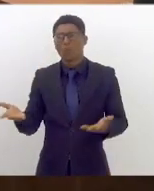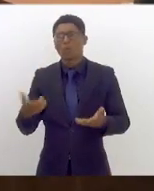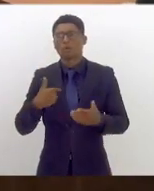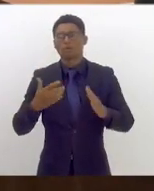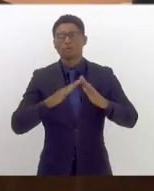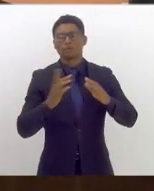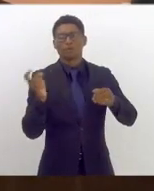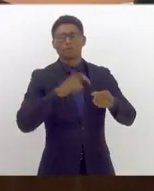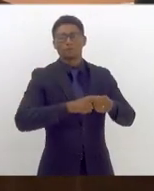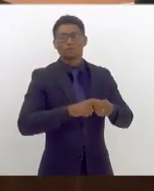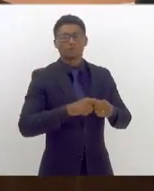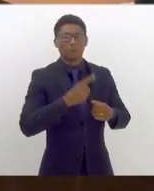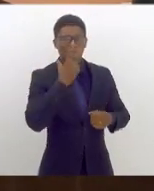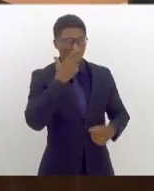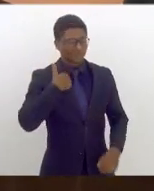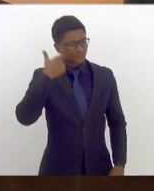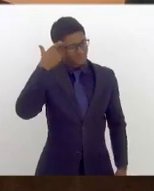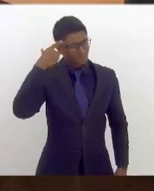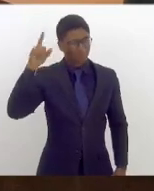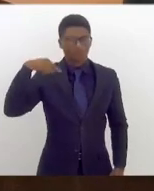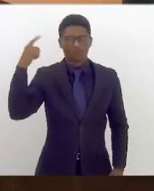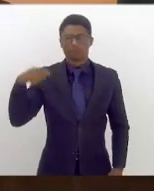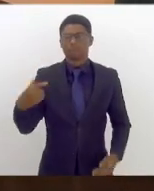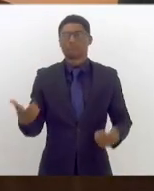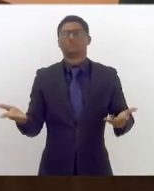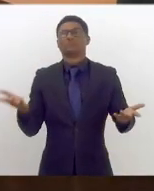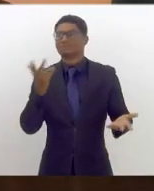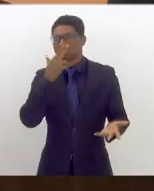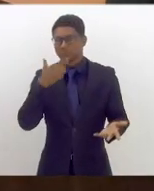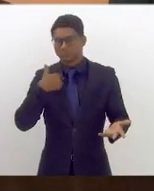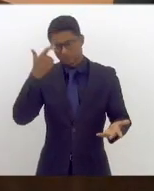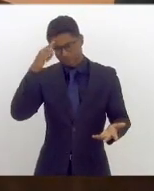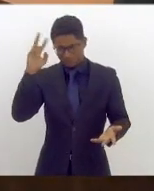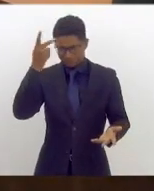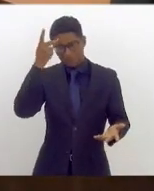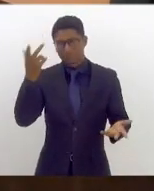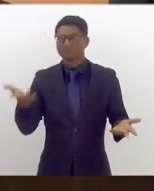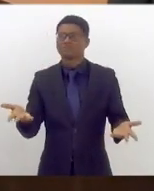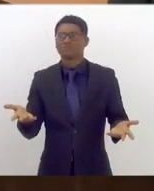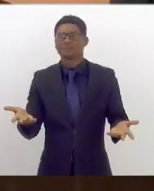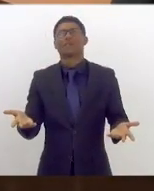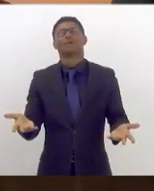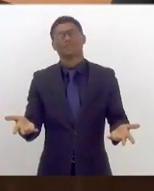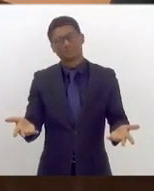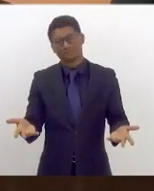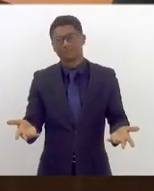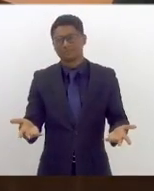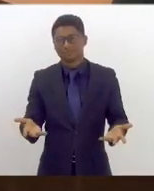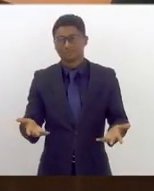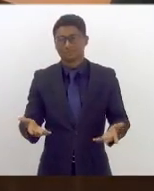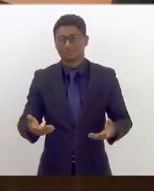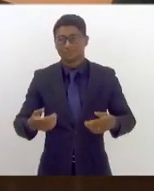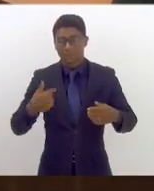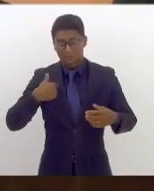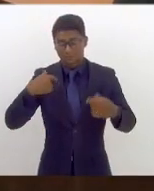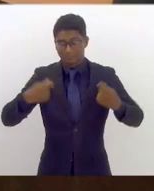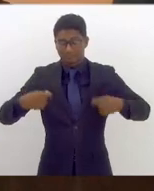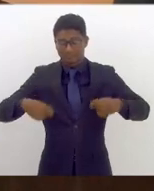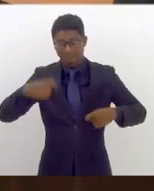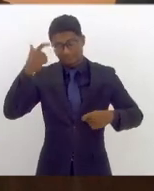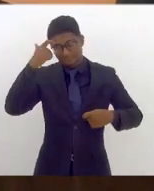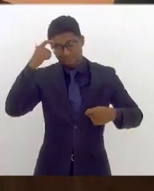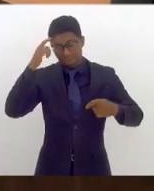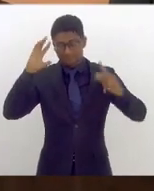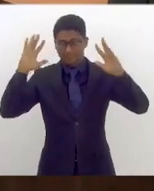quase esquizofrênico quase esquizofrense vou precisar de muita reflexão